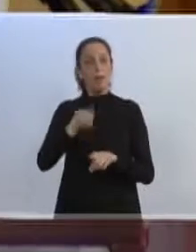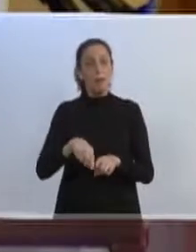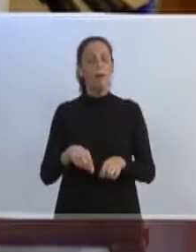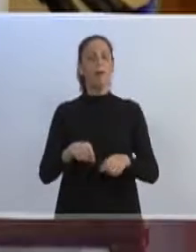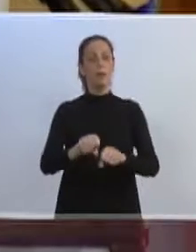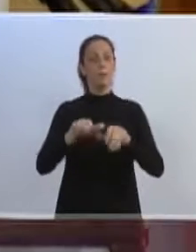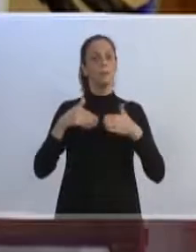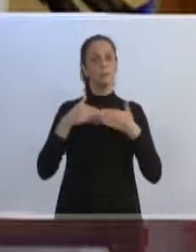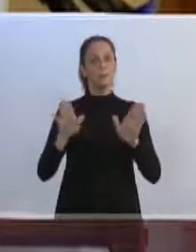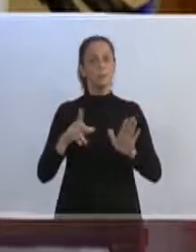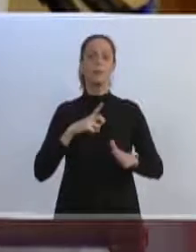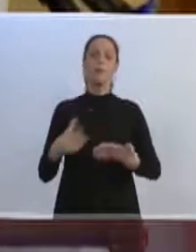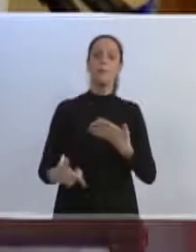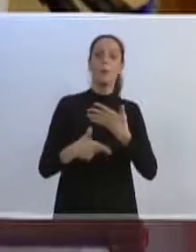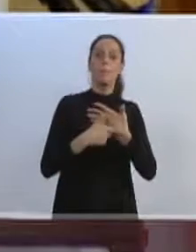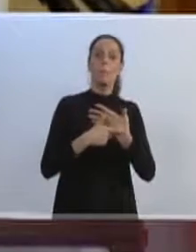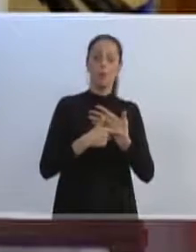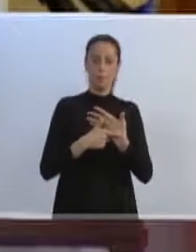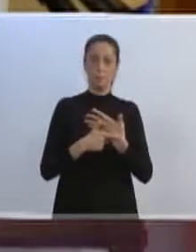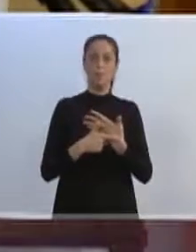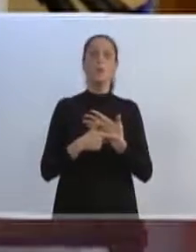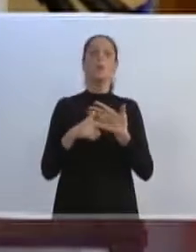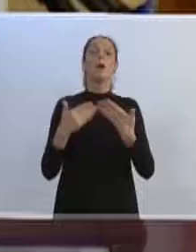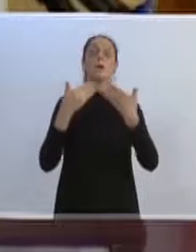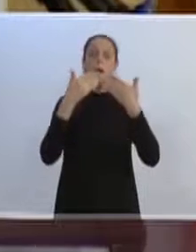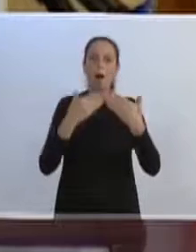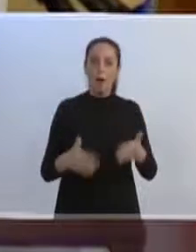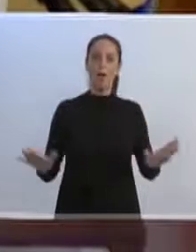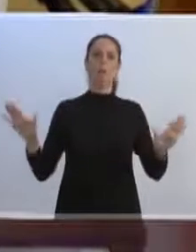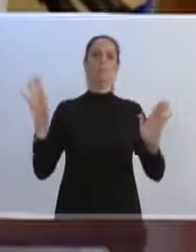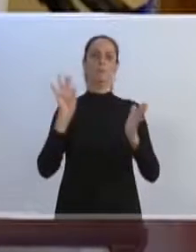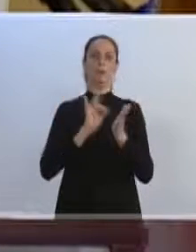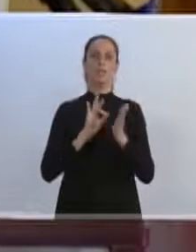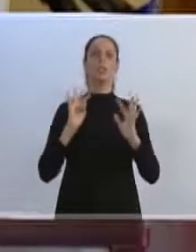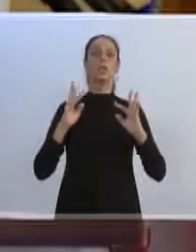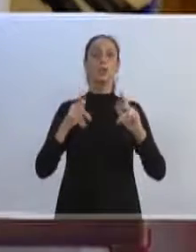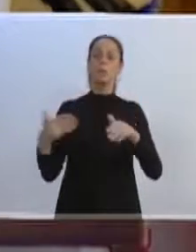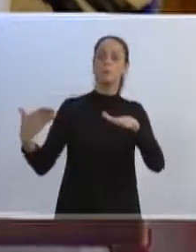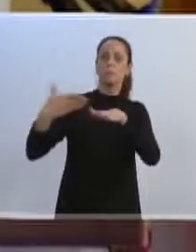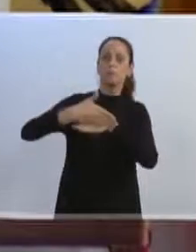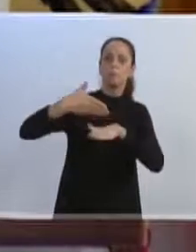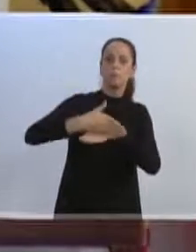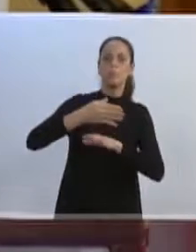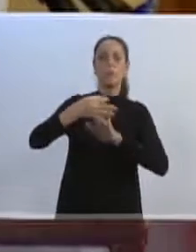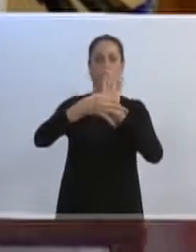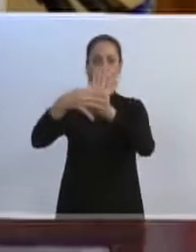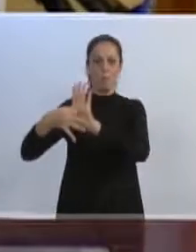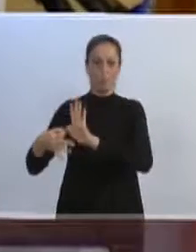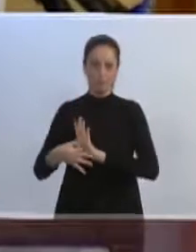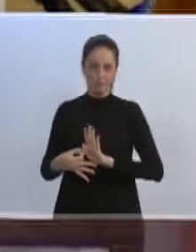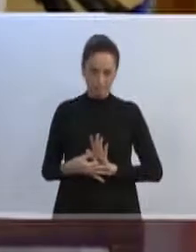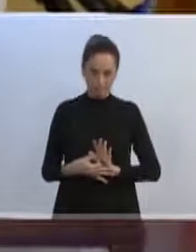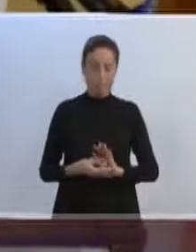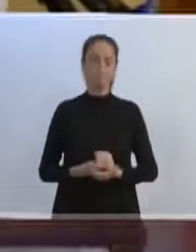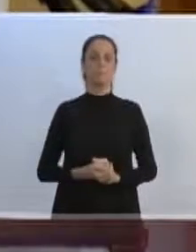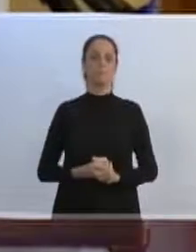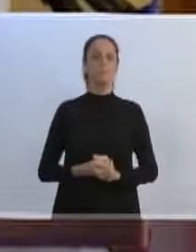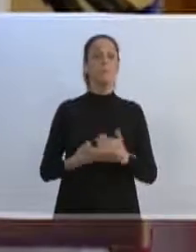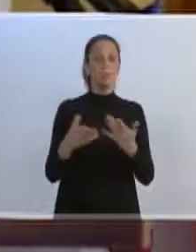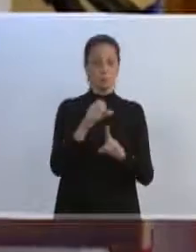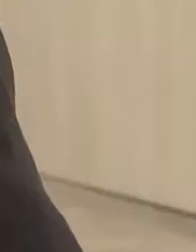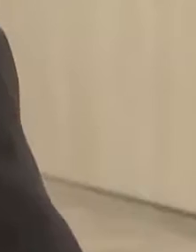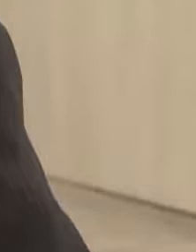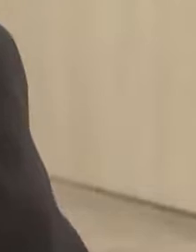Transportes do Legislativo, foi o autor do requerimento e ressaltou que a audiência é uma oportunidade de debater o